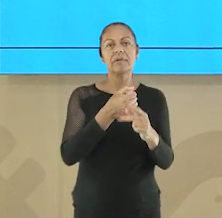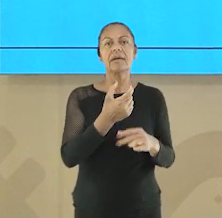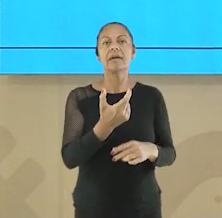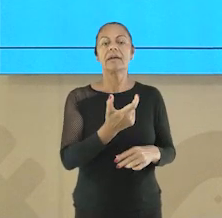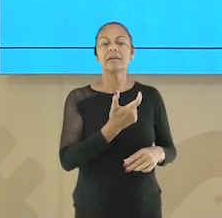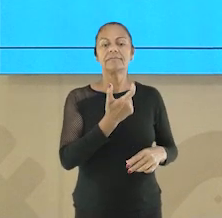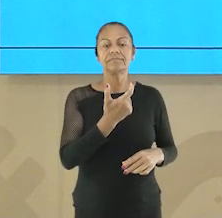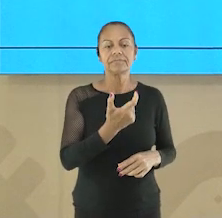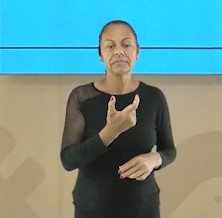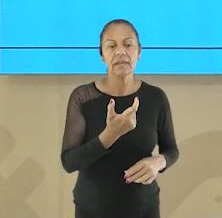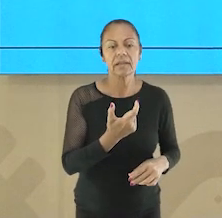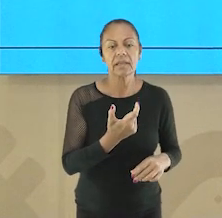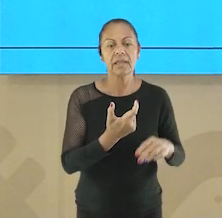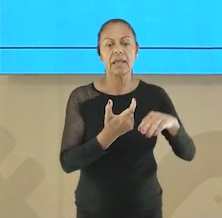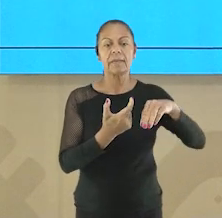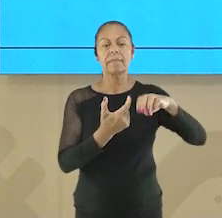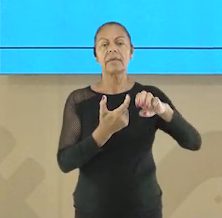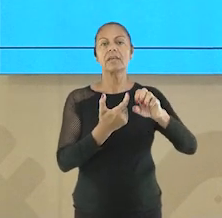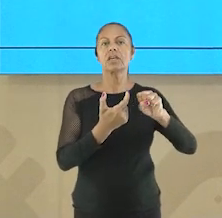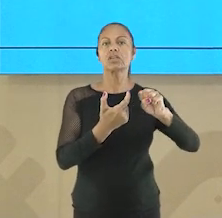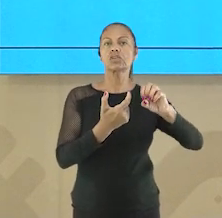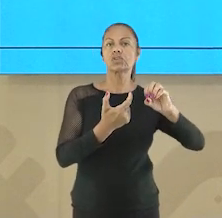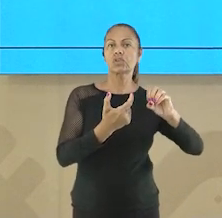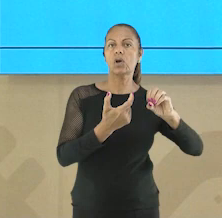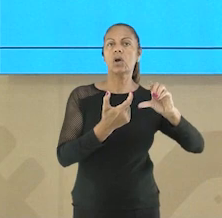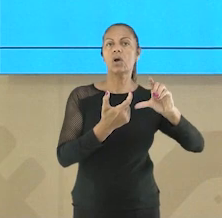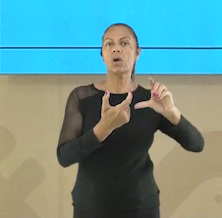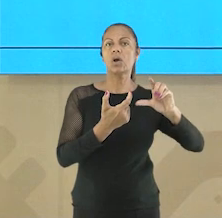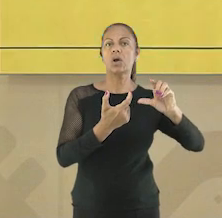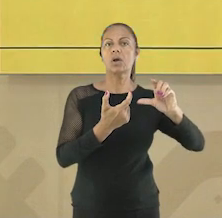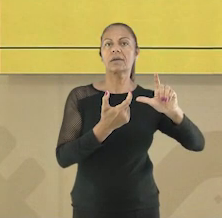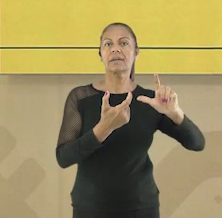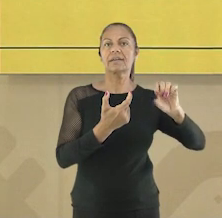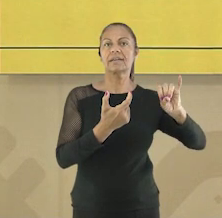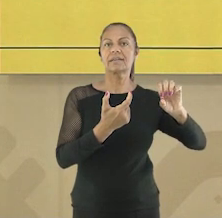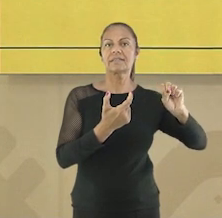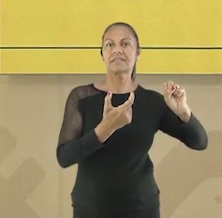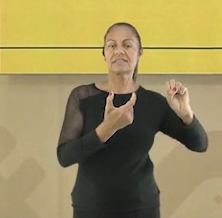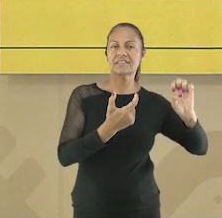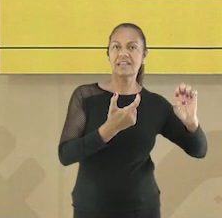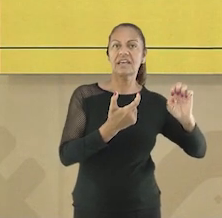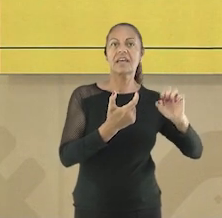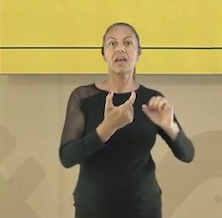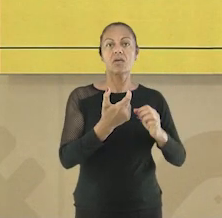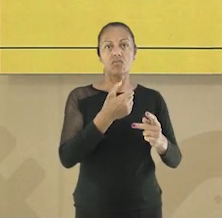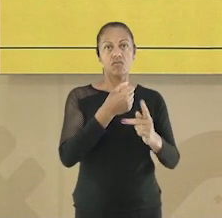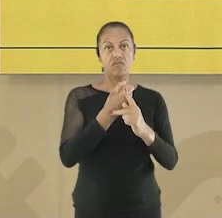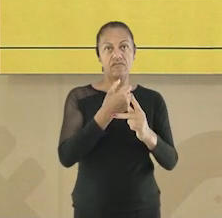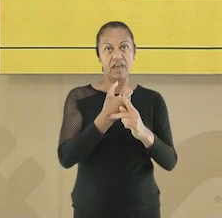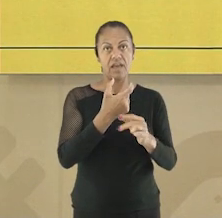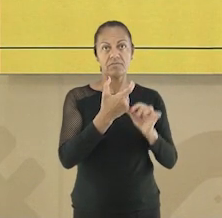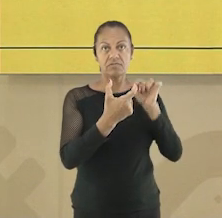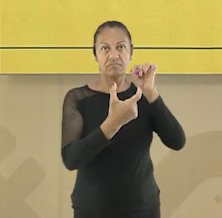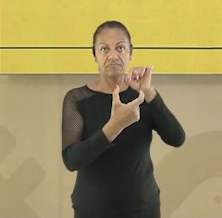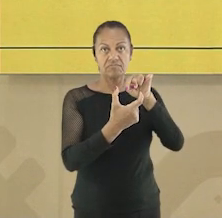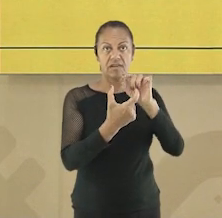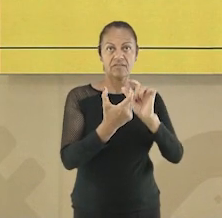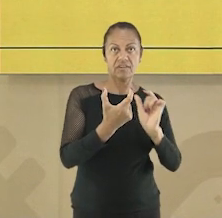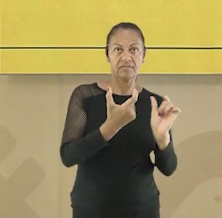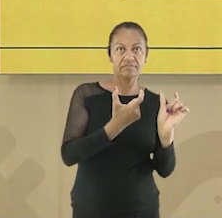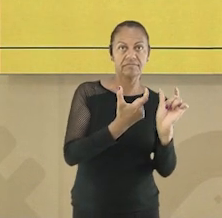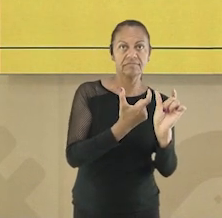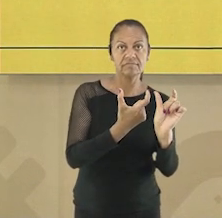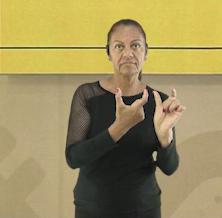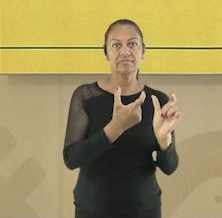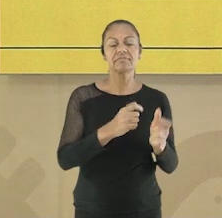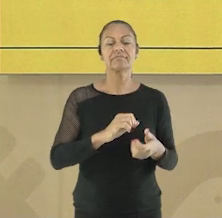nas algumas regrinhas de ênclise, ok? Na ênclise, o pronome é colocado depois do verbo, como eu acabei de falar.